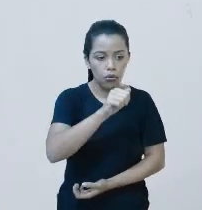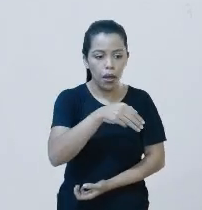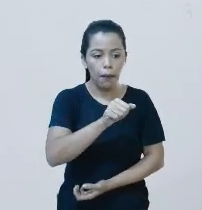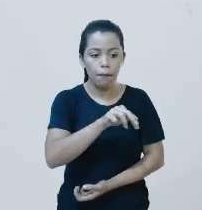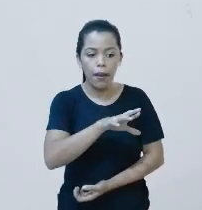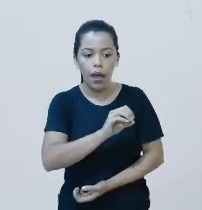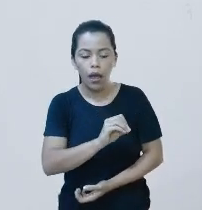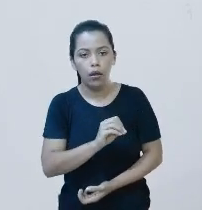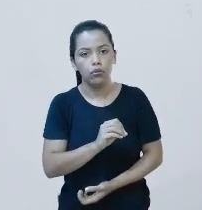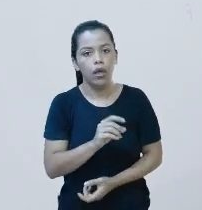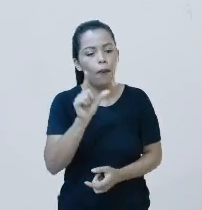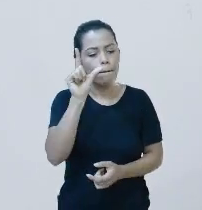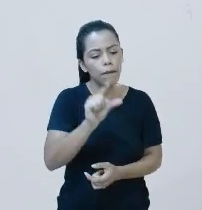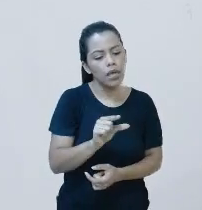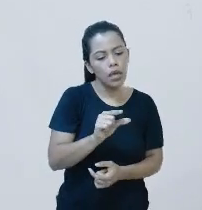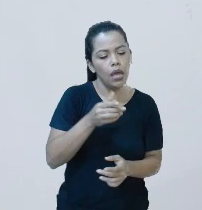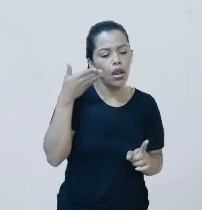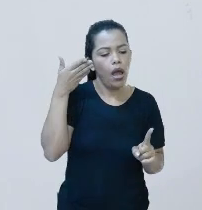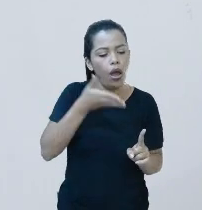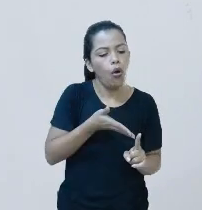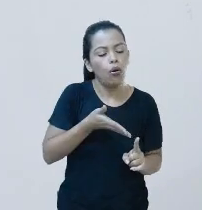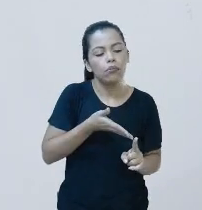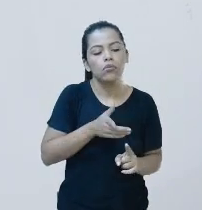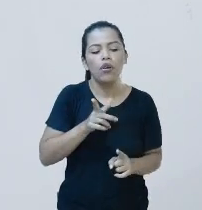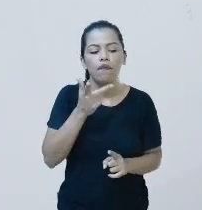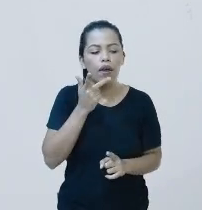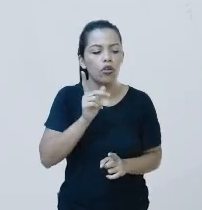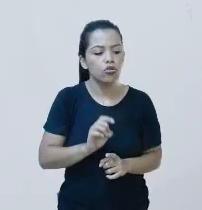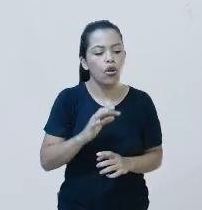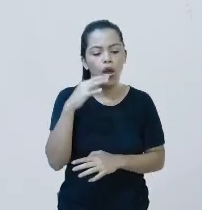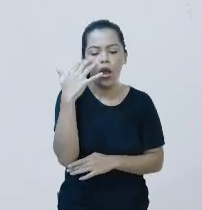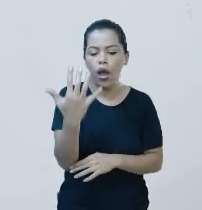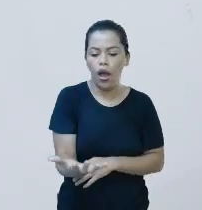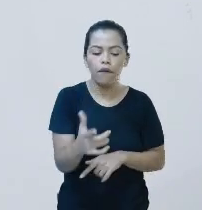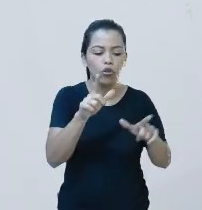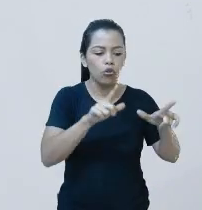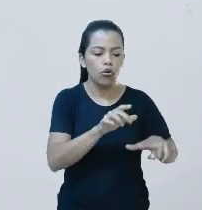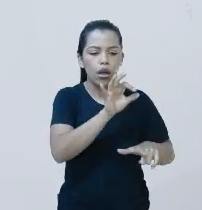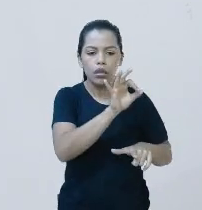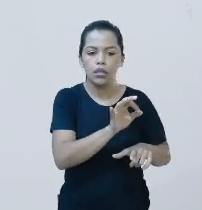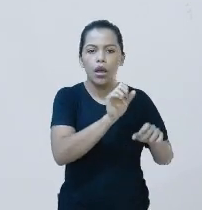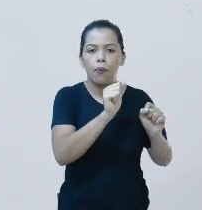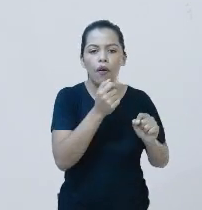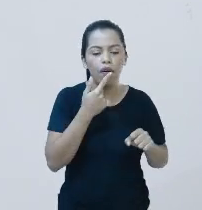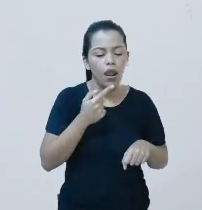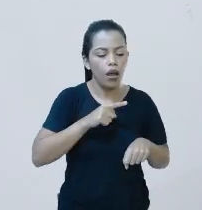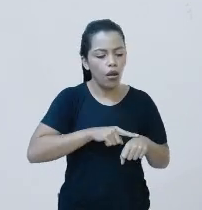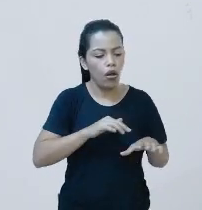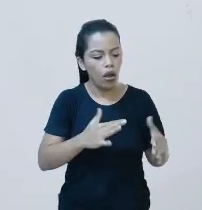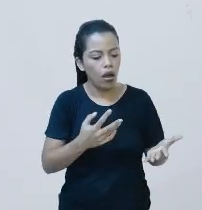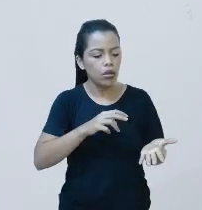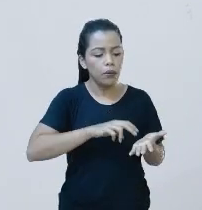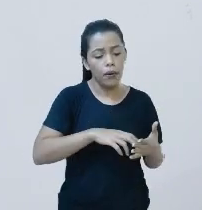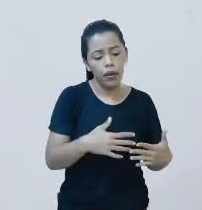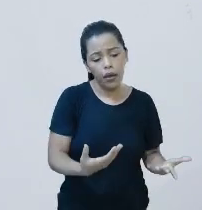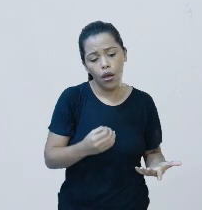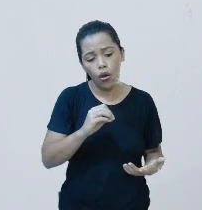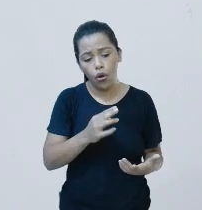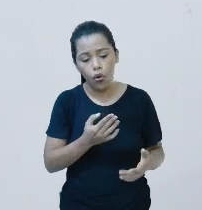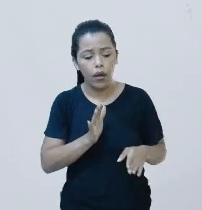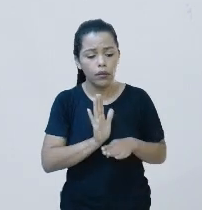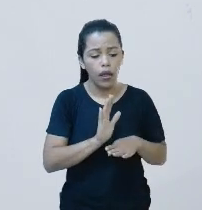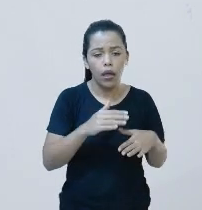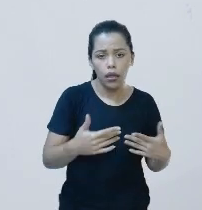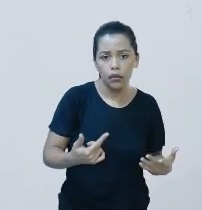Curta, objetiva, disse que a árvore caiu, disse o local, pode dizer a hora, hoje pela manhã ou agora